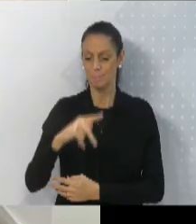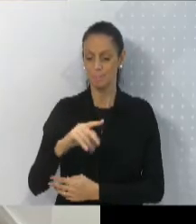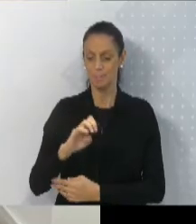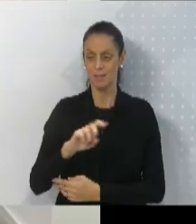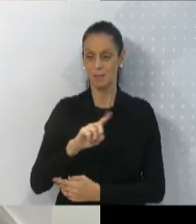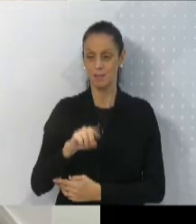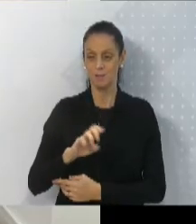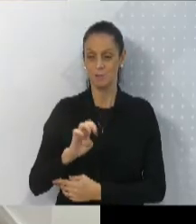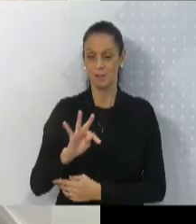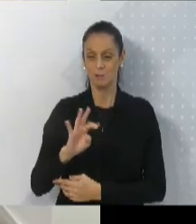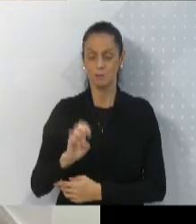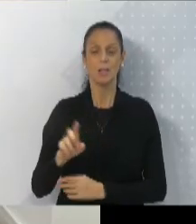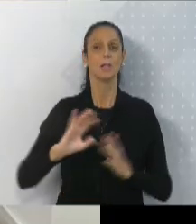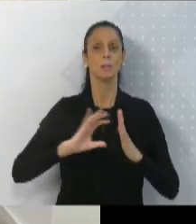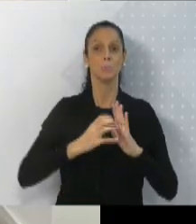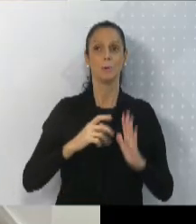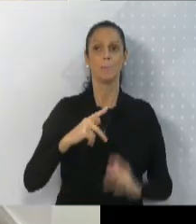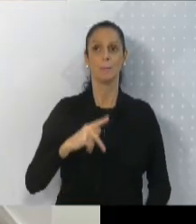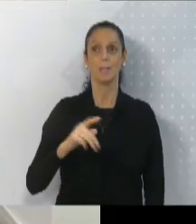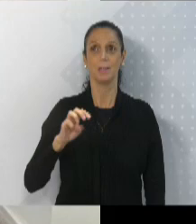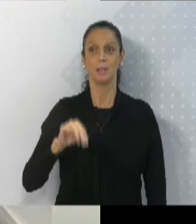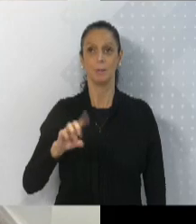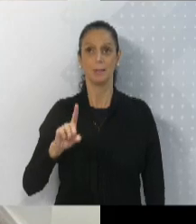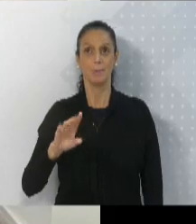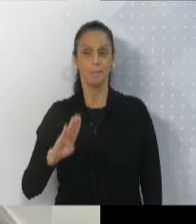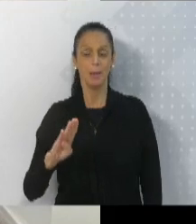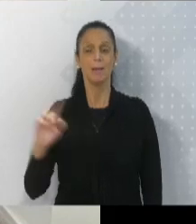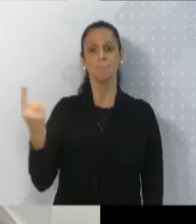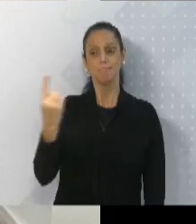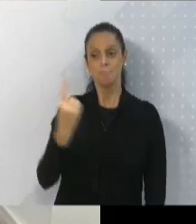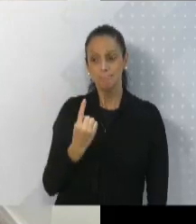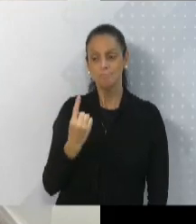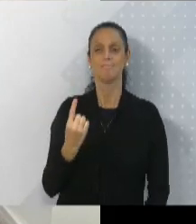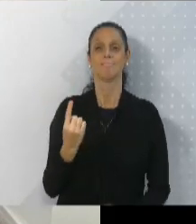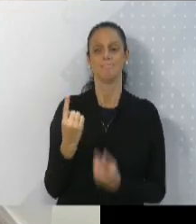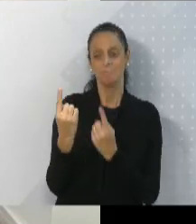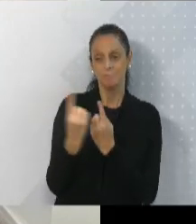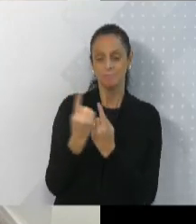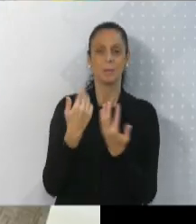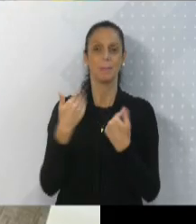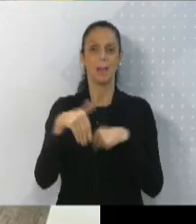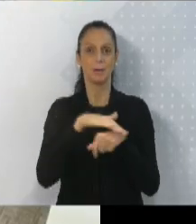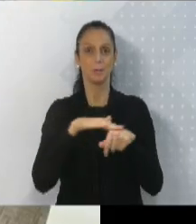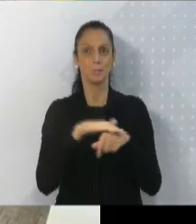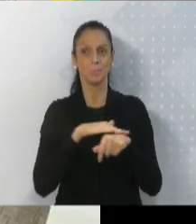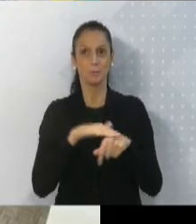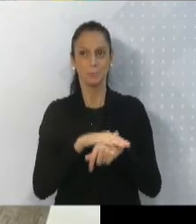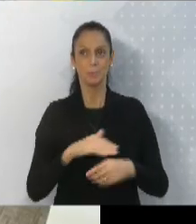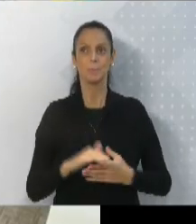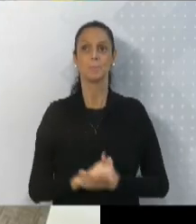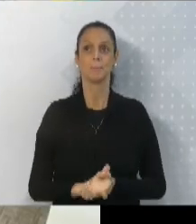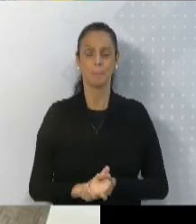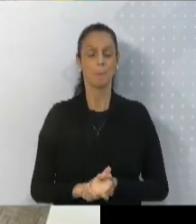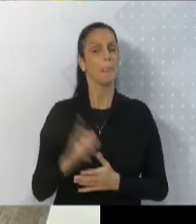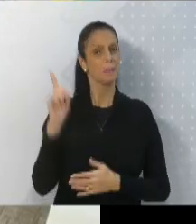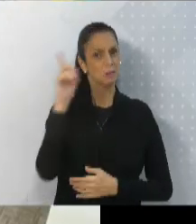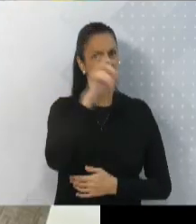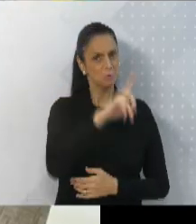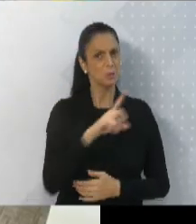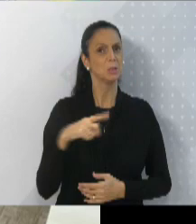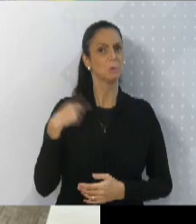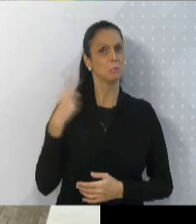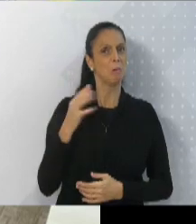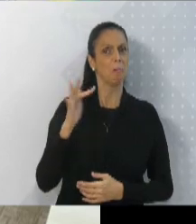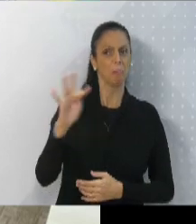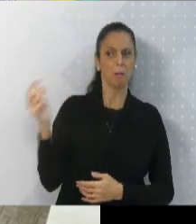do MDB passou aí para conversar colocou o gabinete à disposição Difícil acontecer isso Vereador deputado